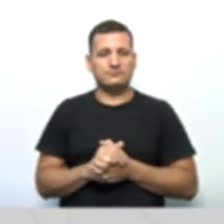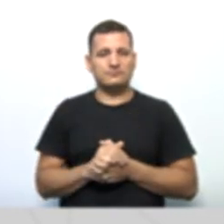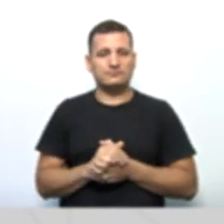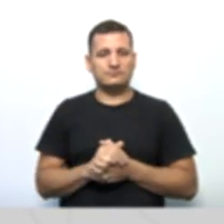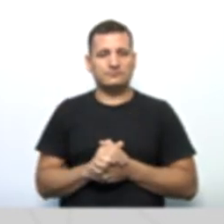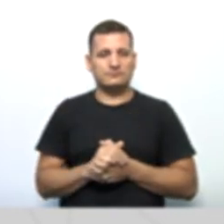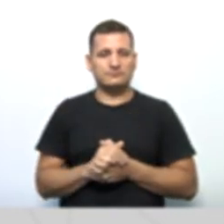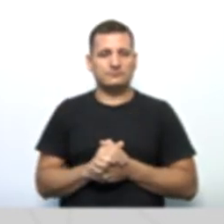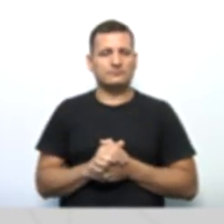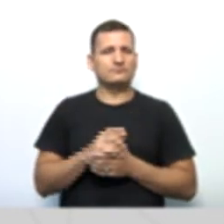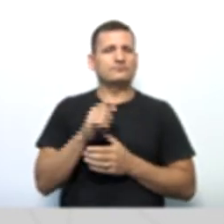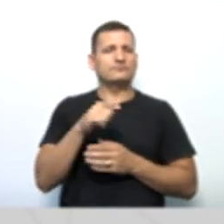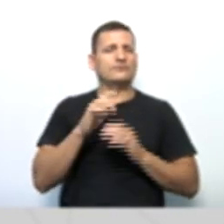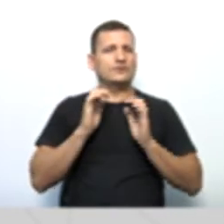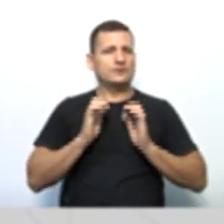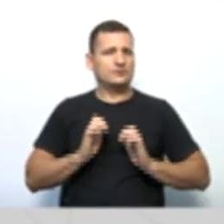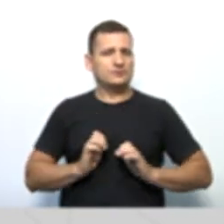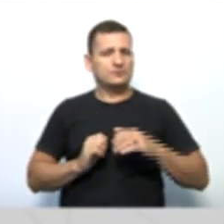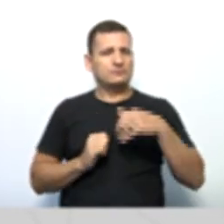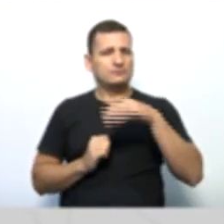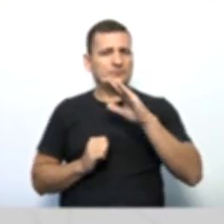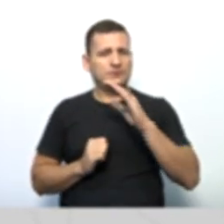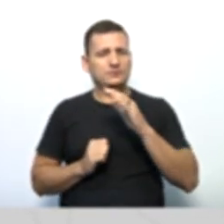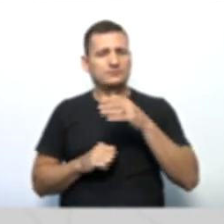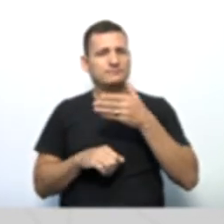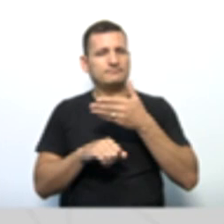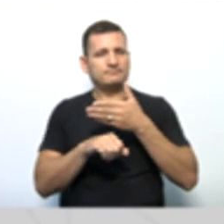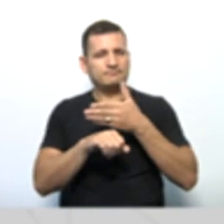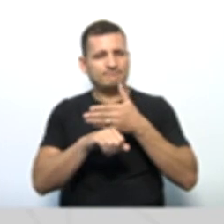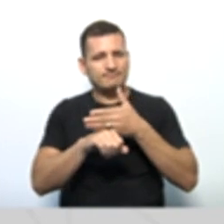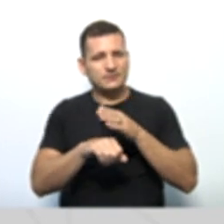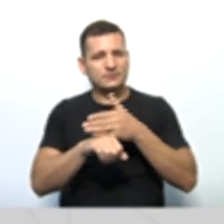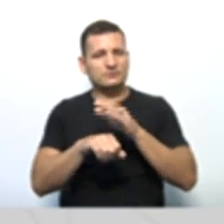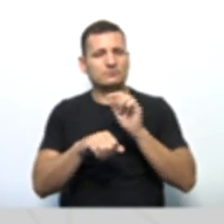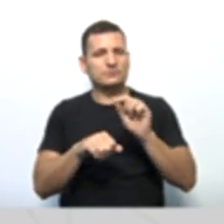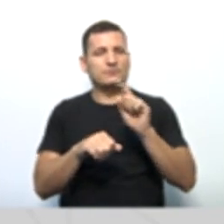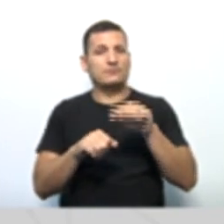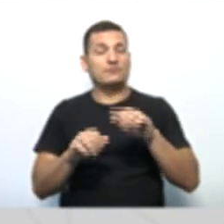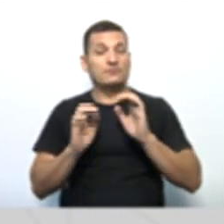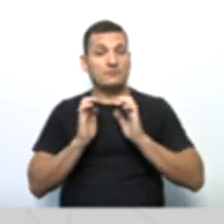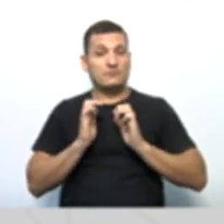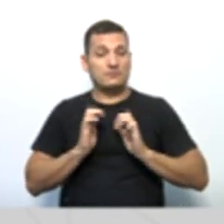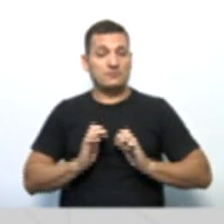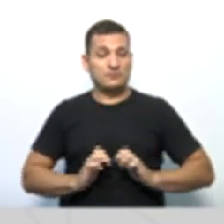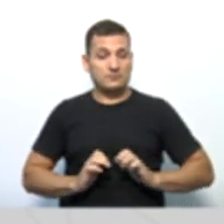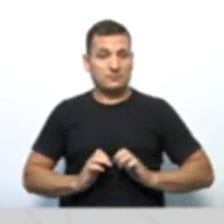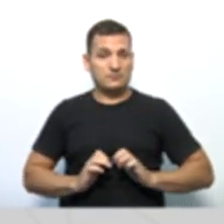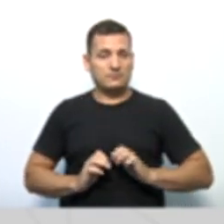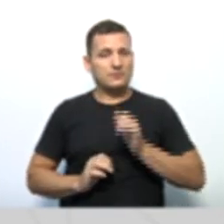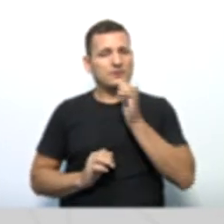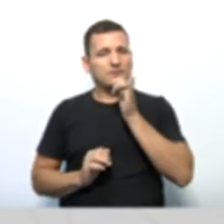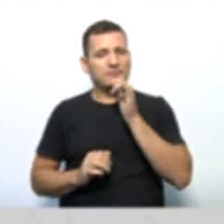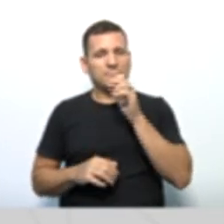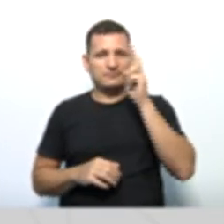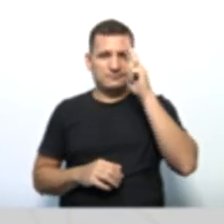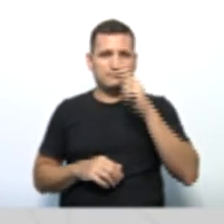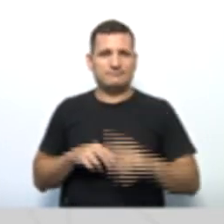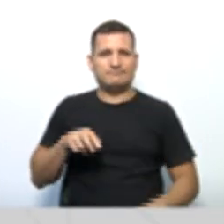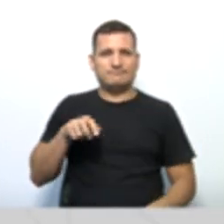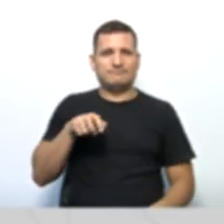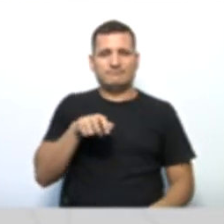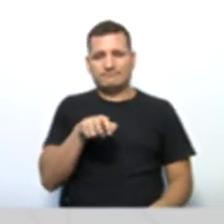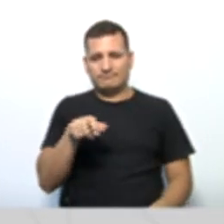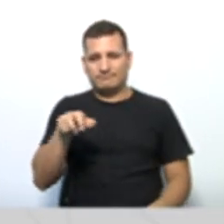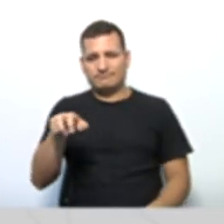dessa ética mais prática, estamos falando daquela ética que na hora de definir o dilema do trem, vai desviar o trem para cima de